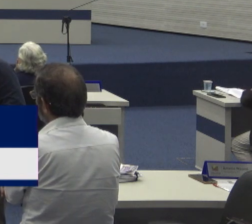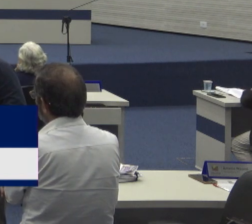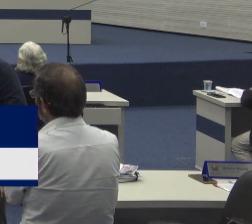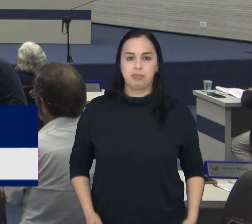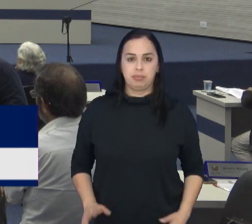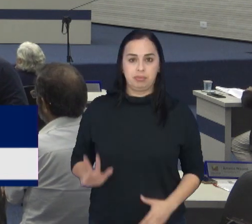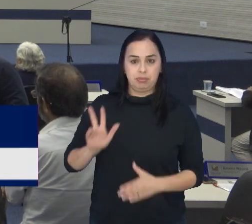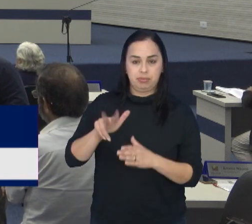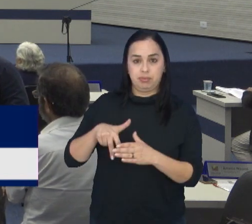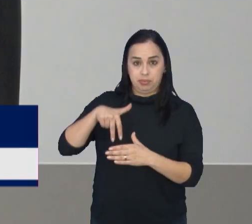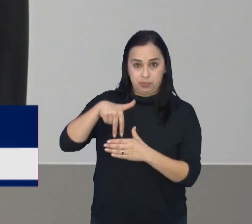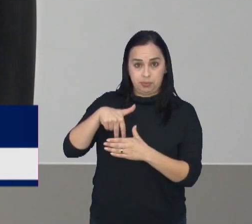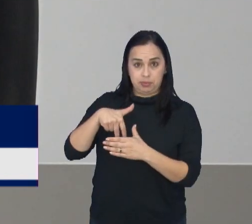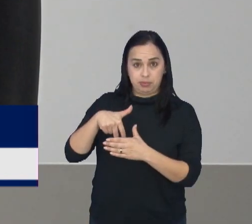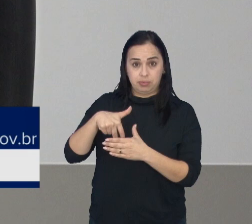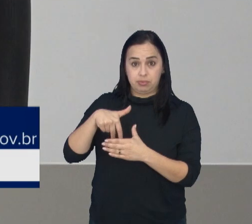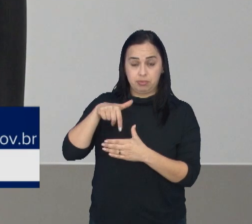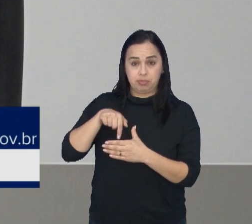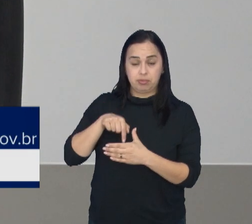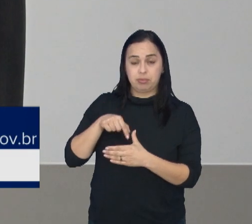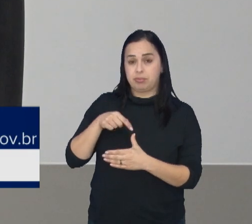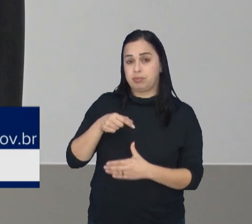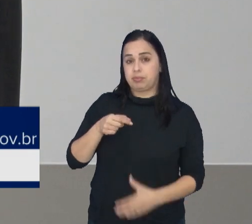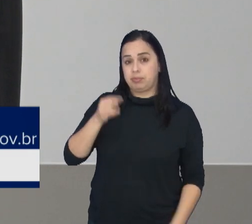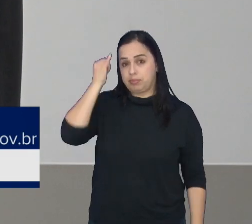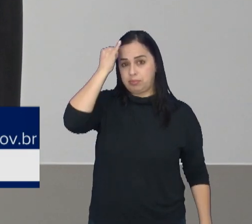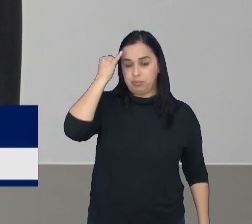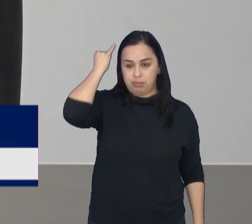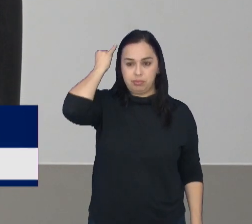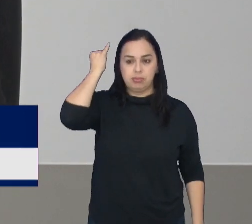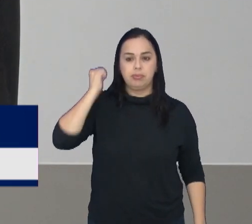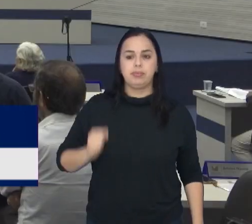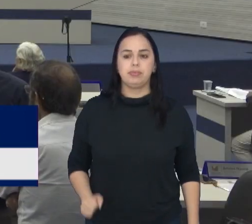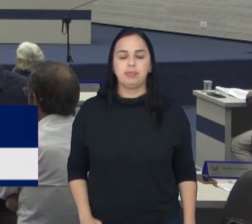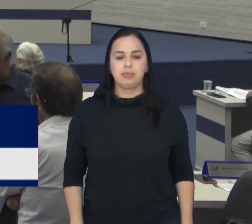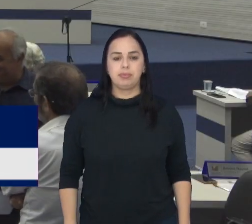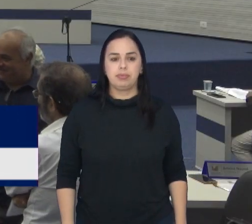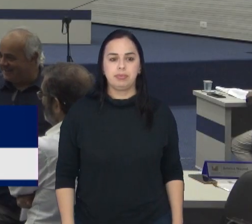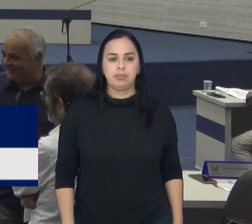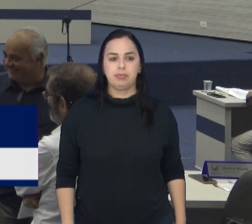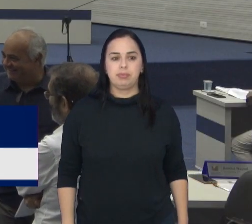Com a palavra, o vereador Dr. José Cláudio.